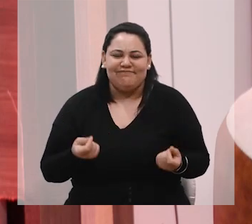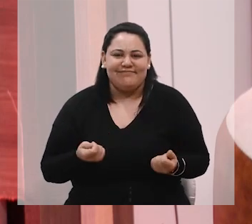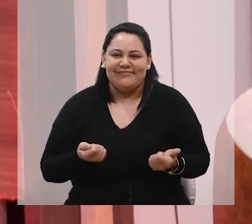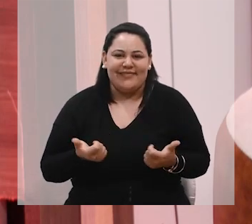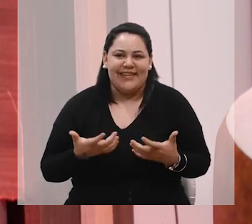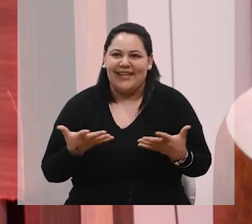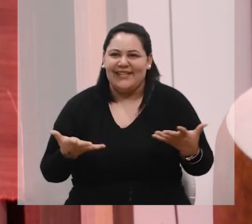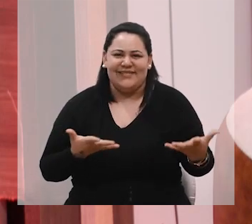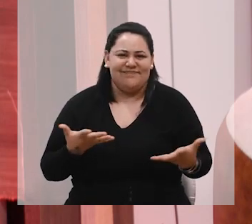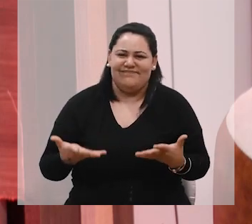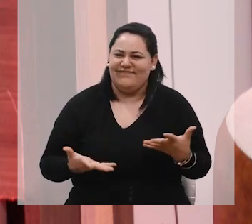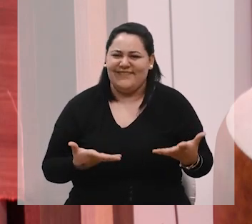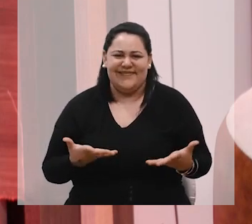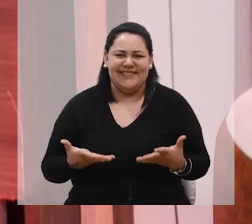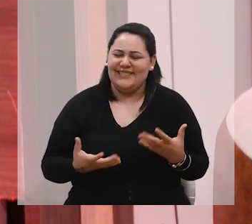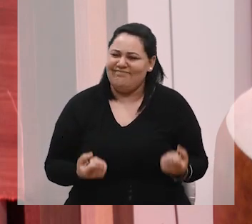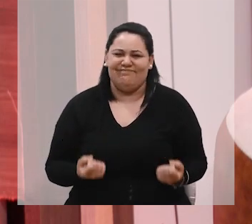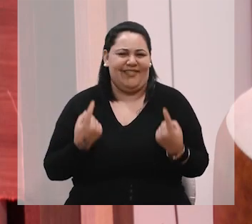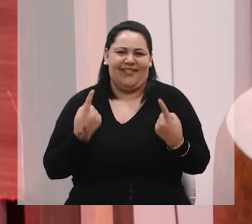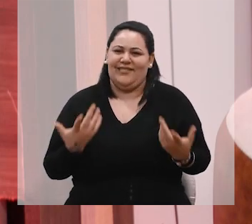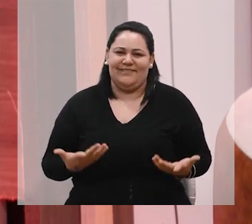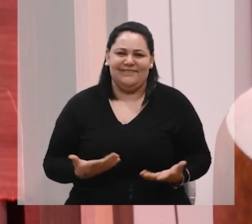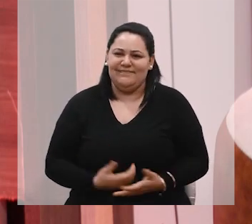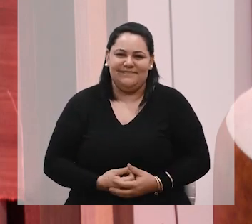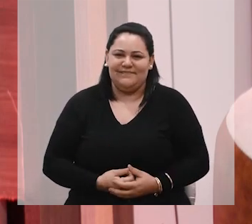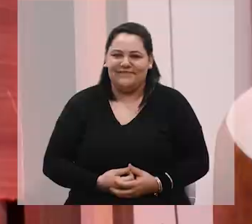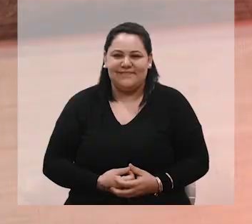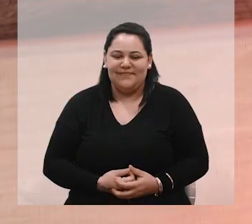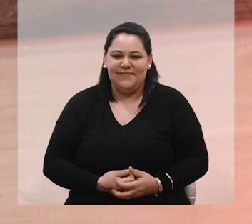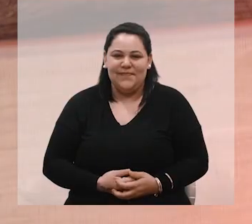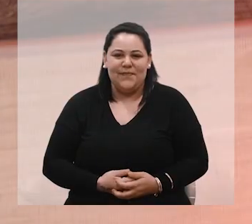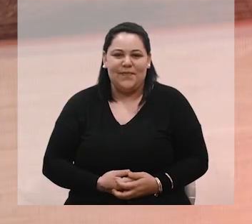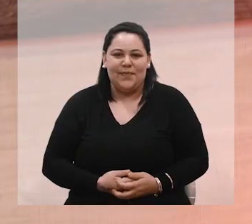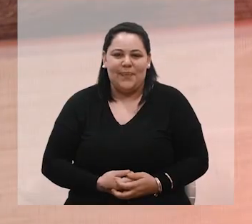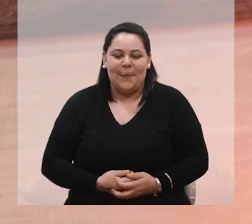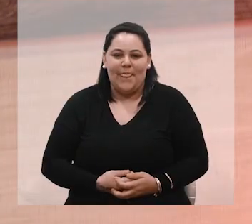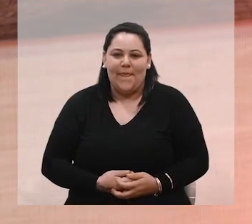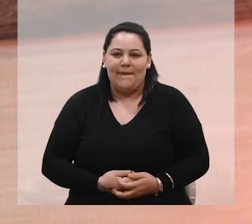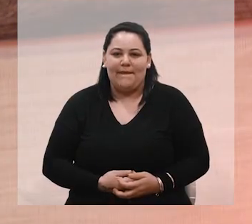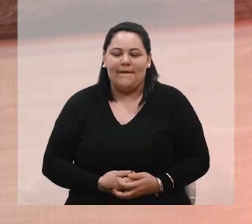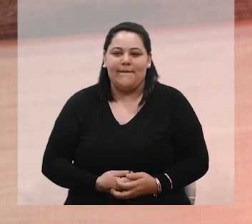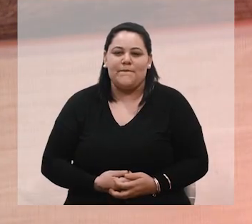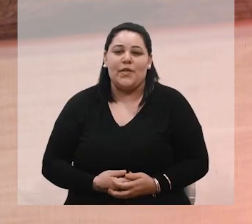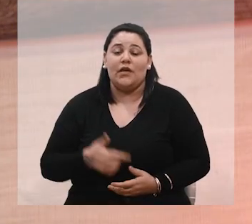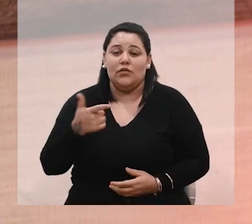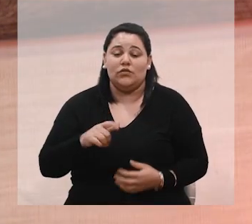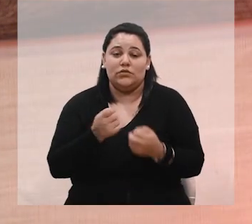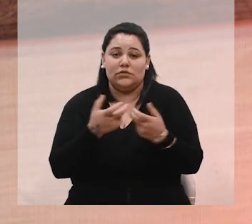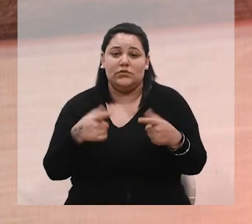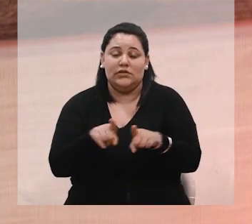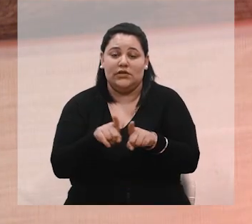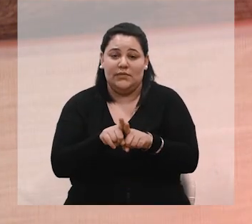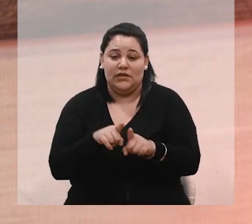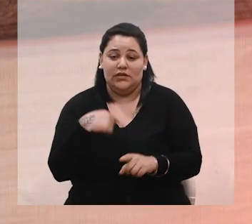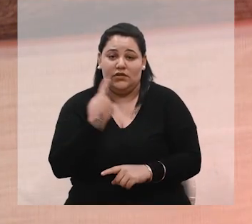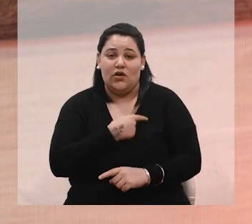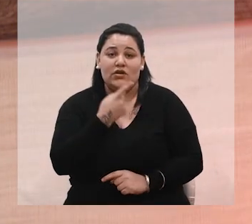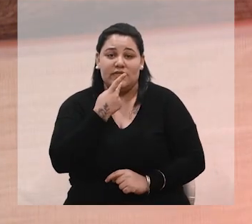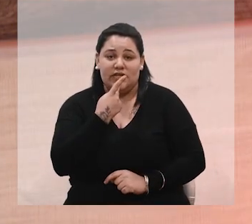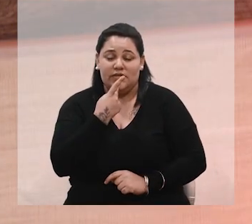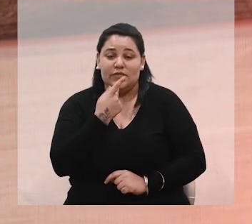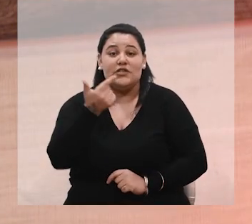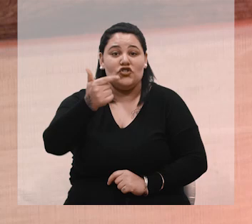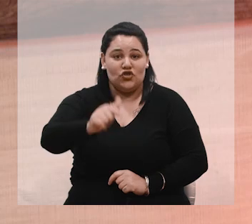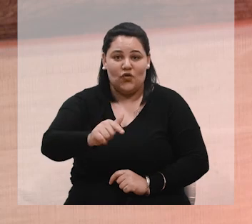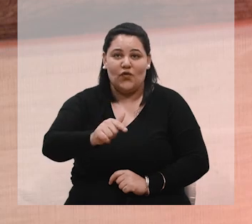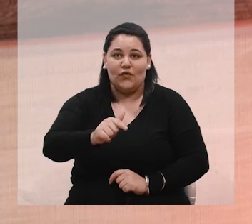meio tortas, assim, sabe? E no outro ponto que nós viemos falando, e